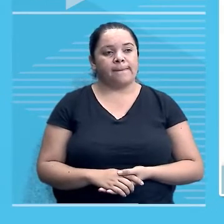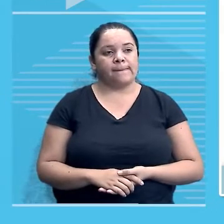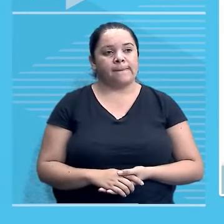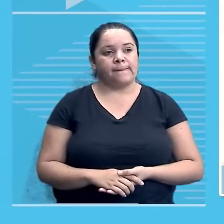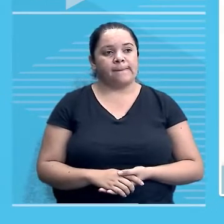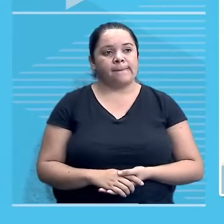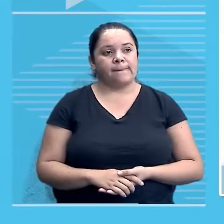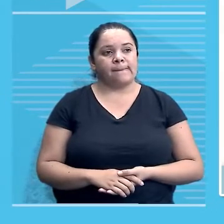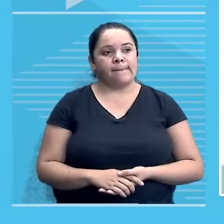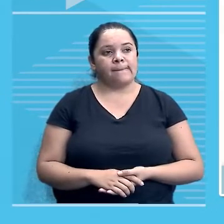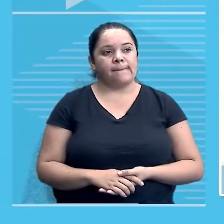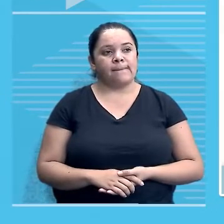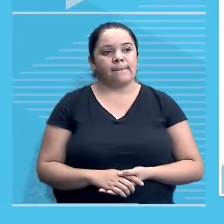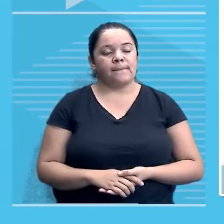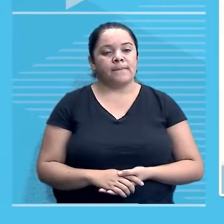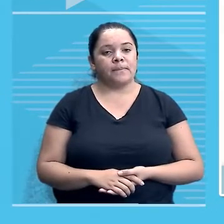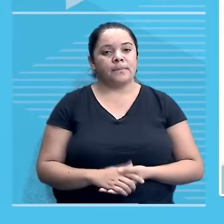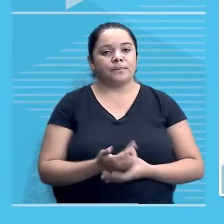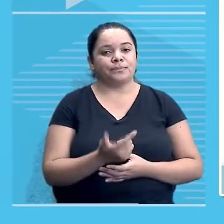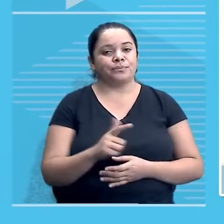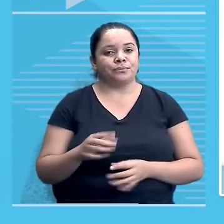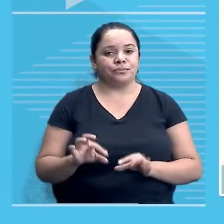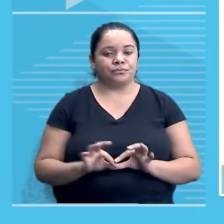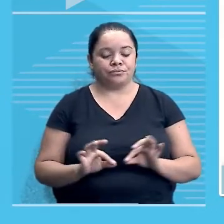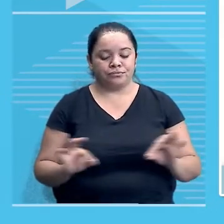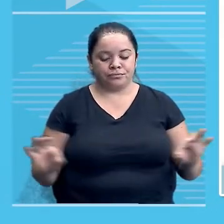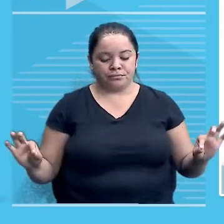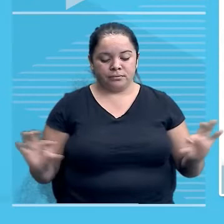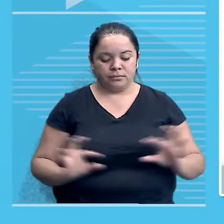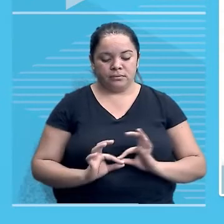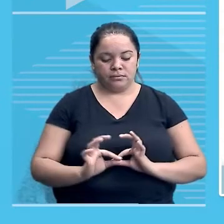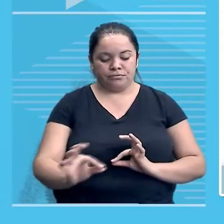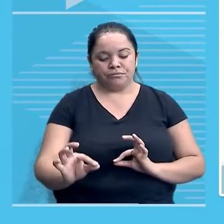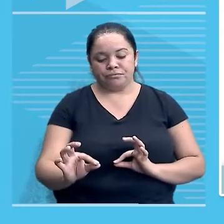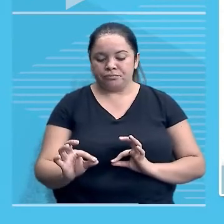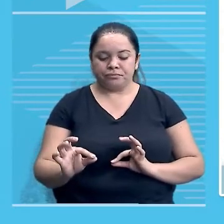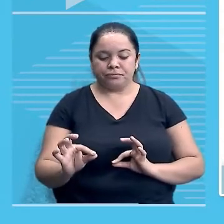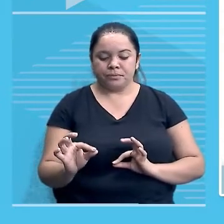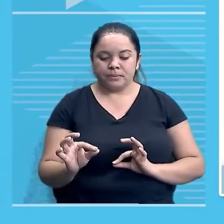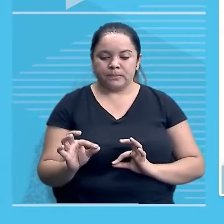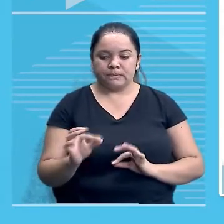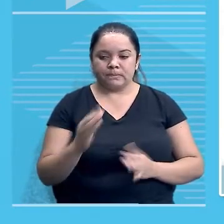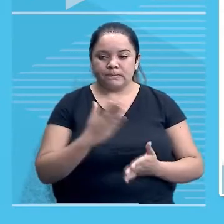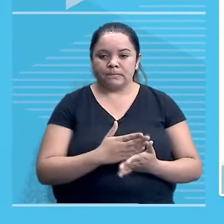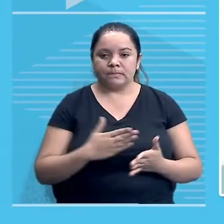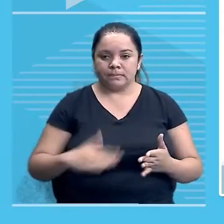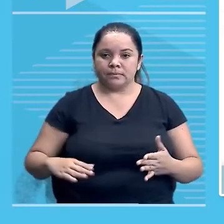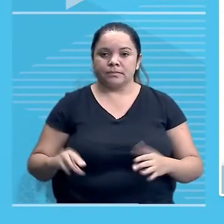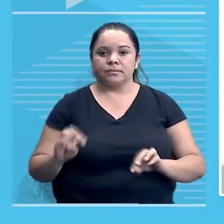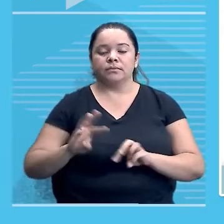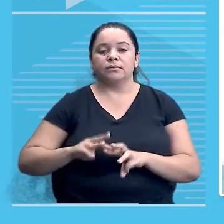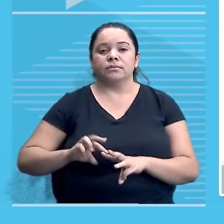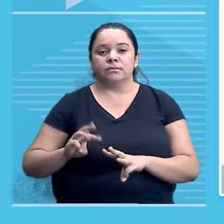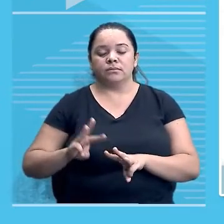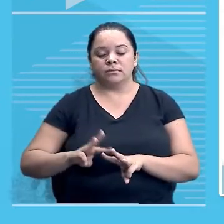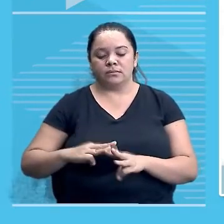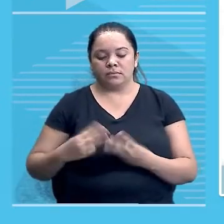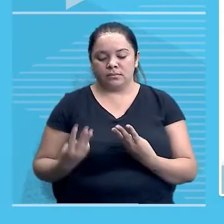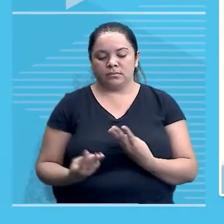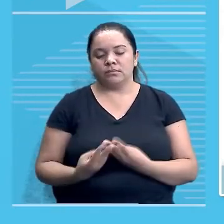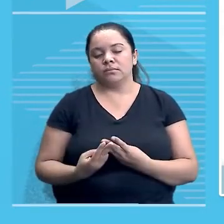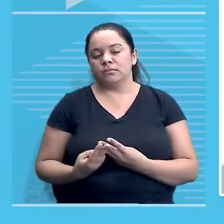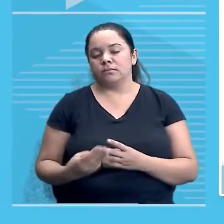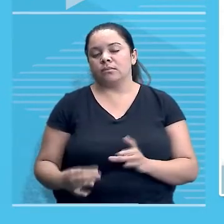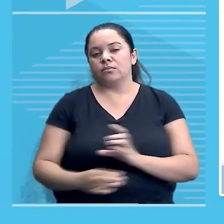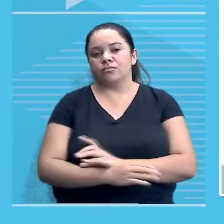essa outra grandeza, ela vai trabalhar com partes do material e não com material por completo.